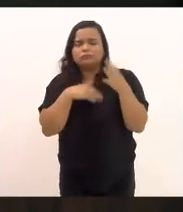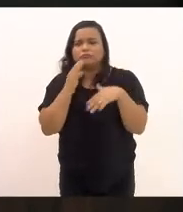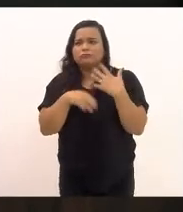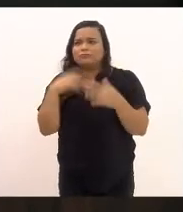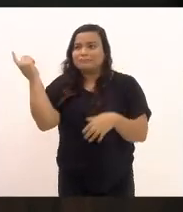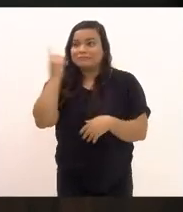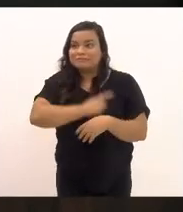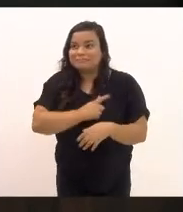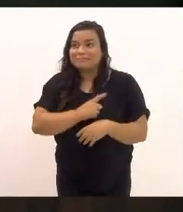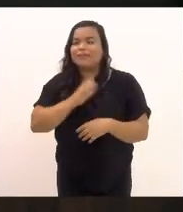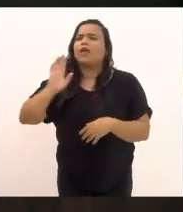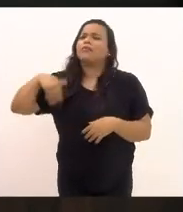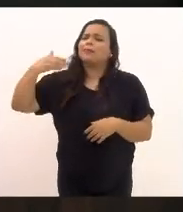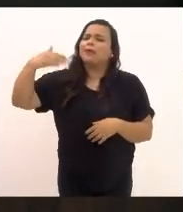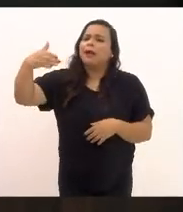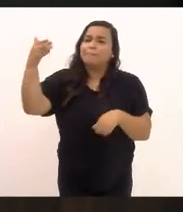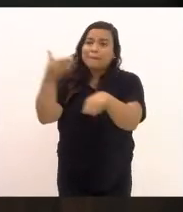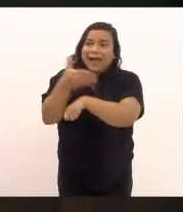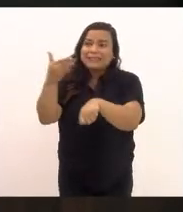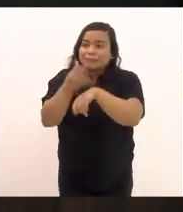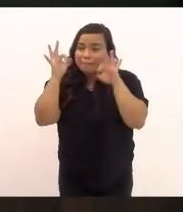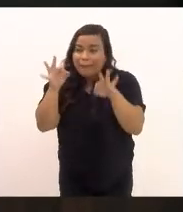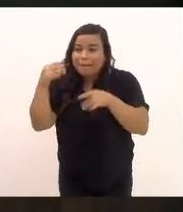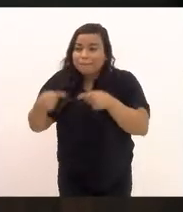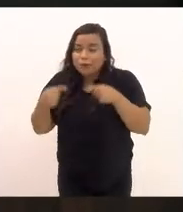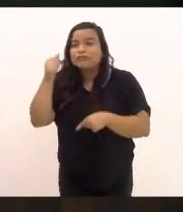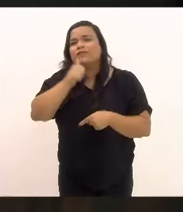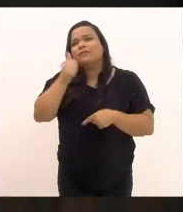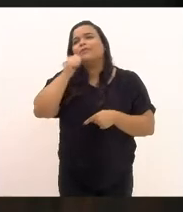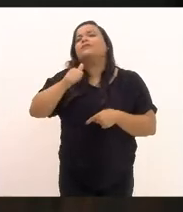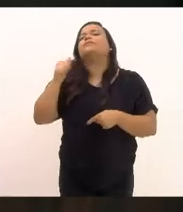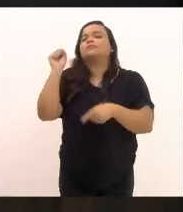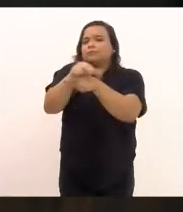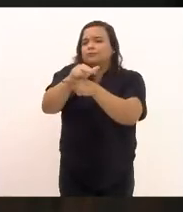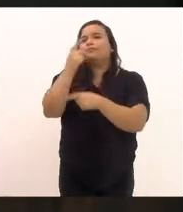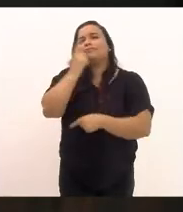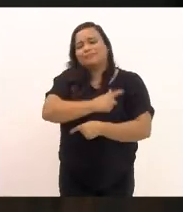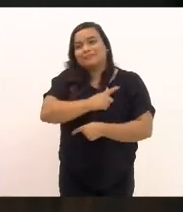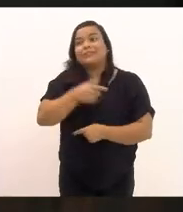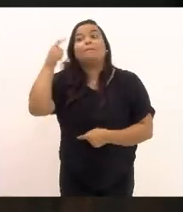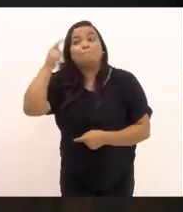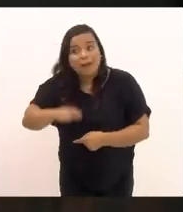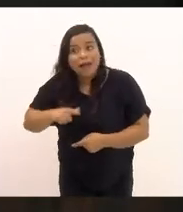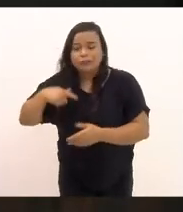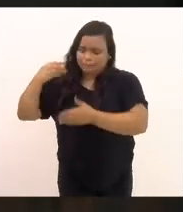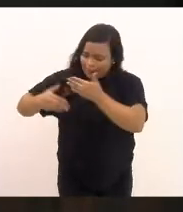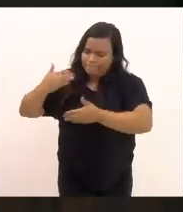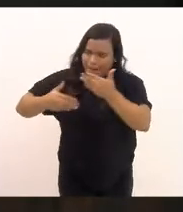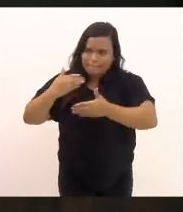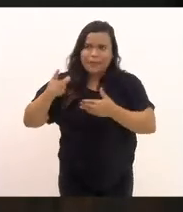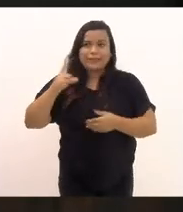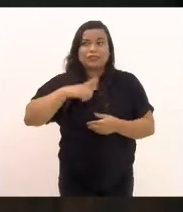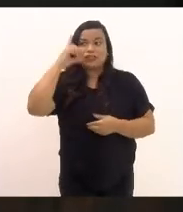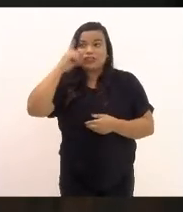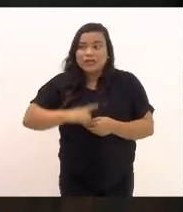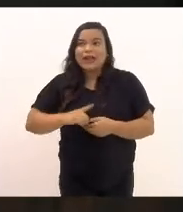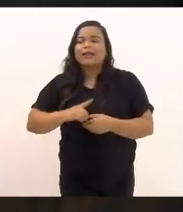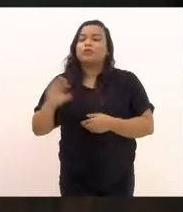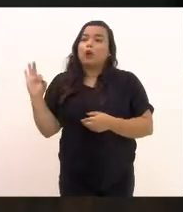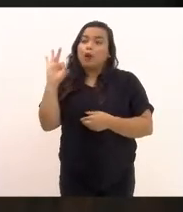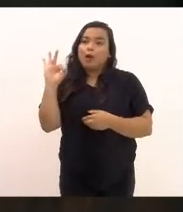da participação feminina efetivamente na política. E mais algumas décadas para a gente ter aí o direito, através de